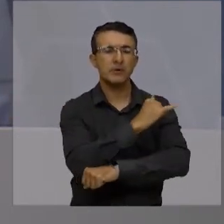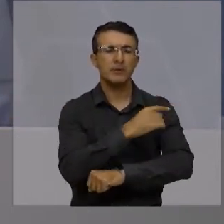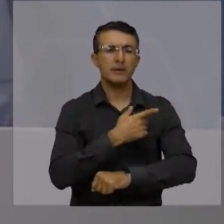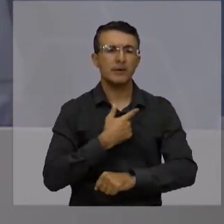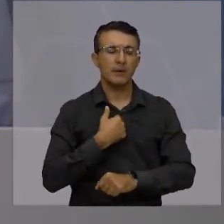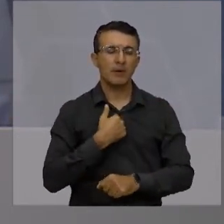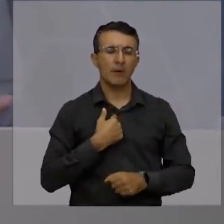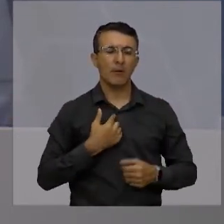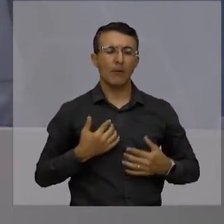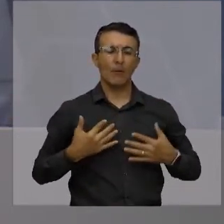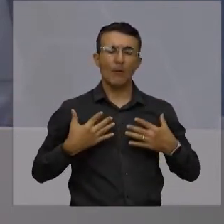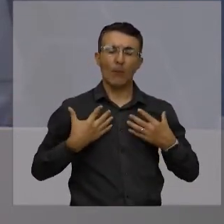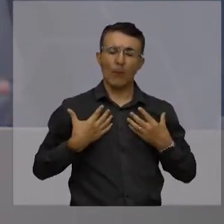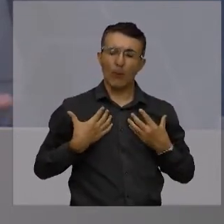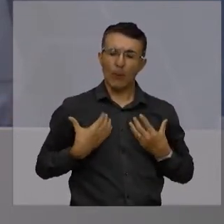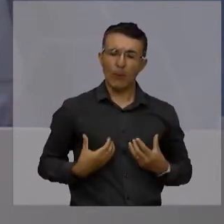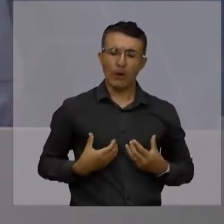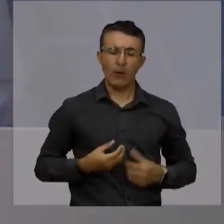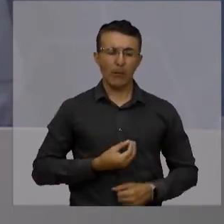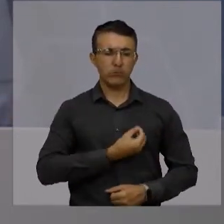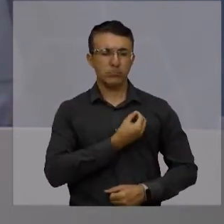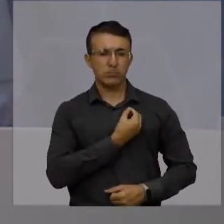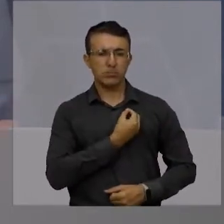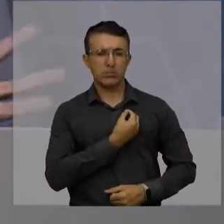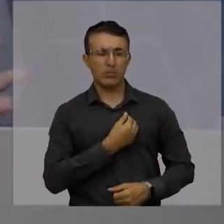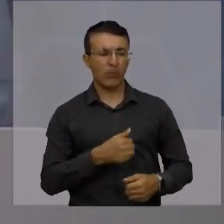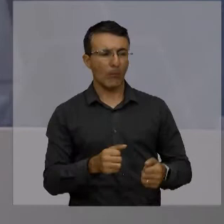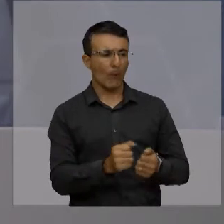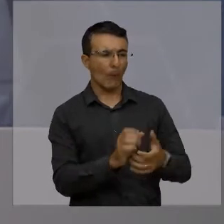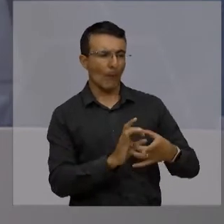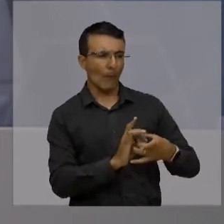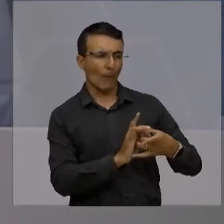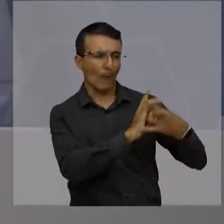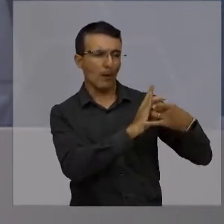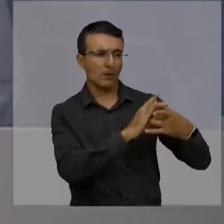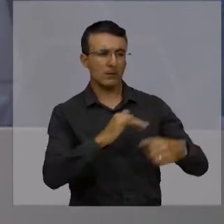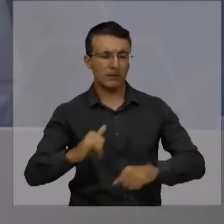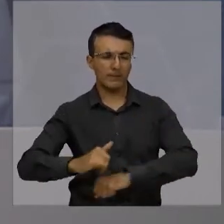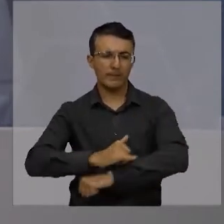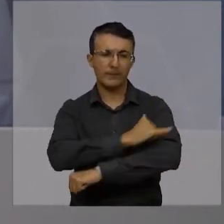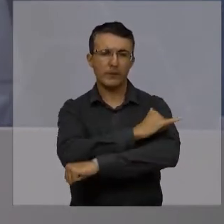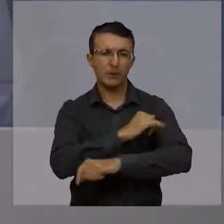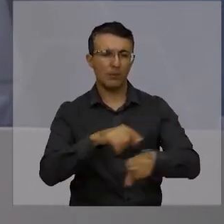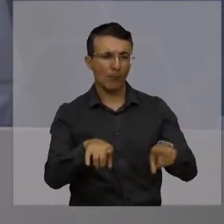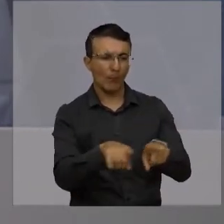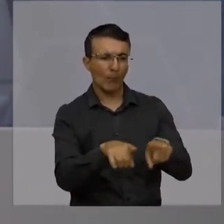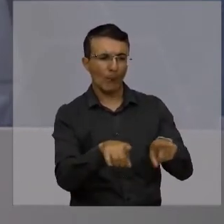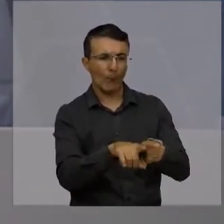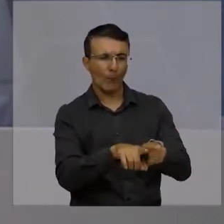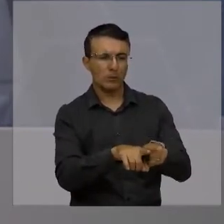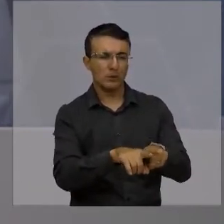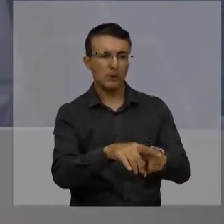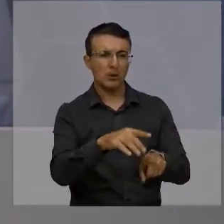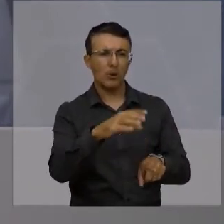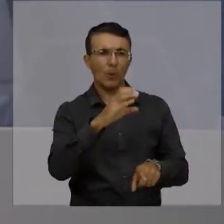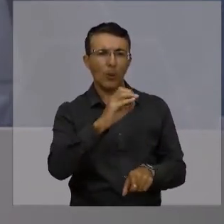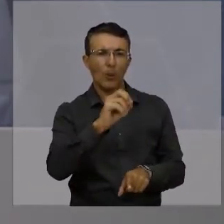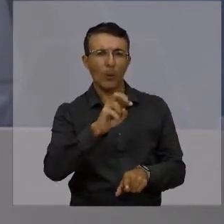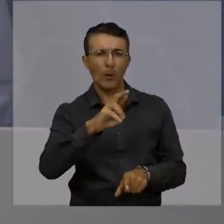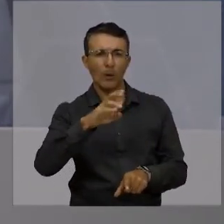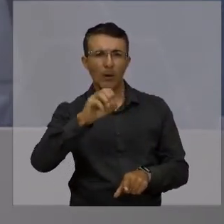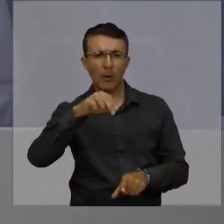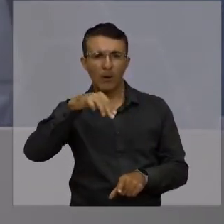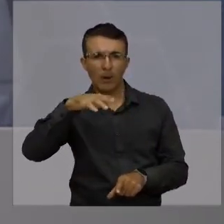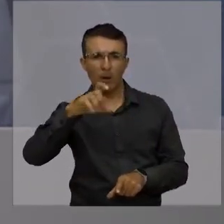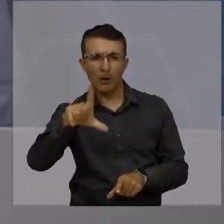tranquila, tem muito a ver com a Embraer e tem muito a ver também com o Coronel Osiris Silva. Mas, senhor presidente, eu pediria